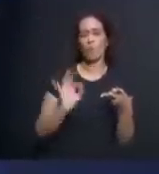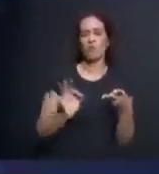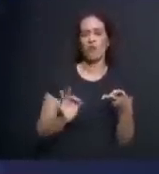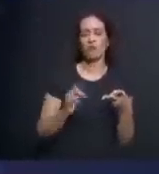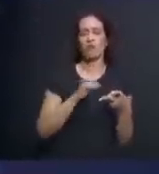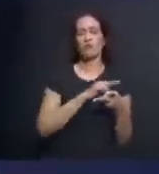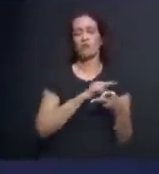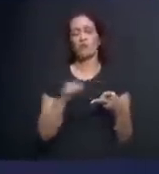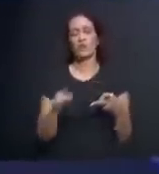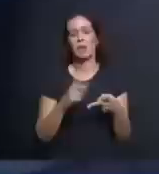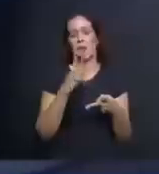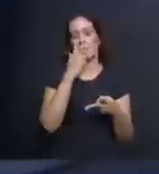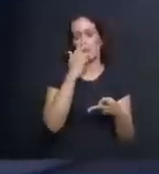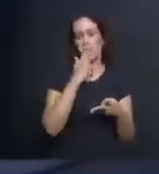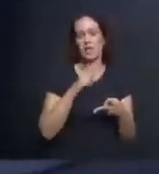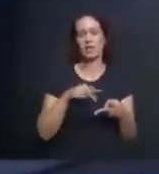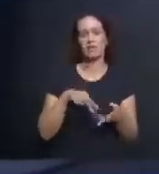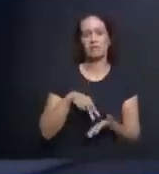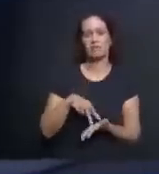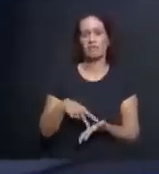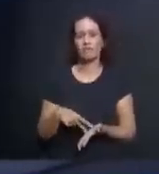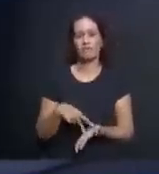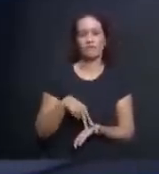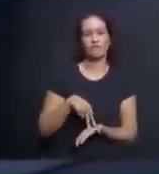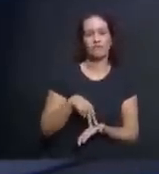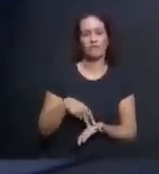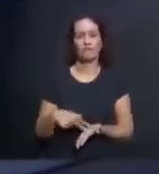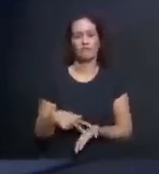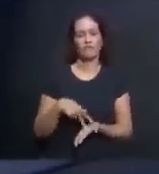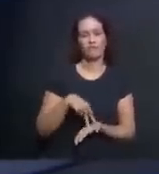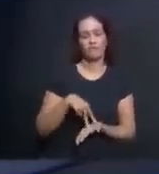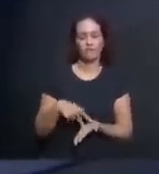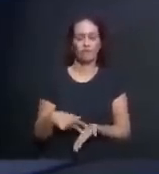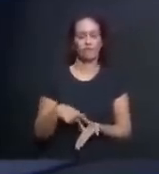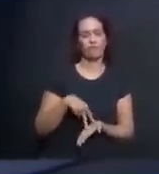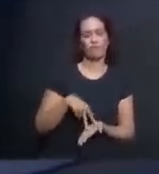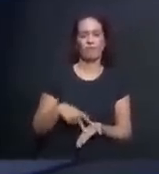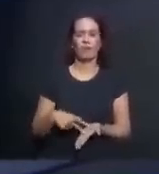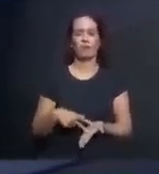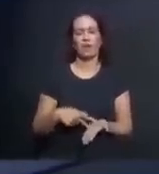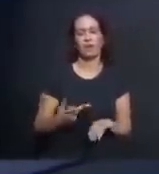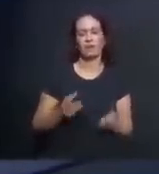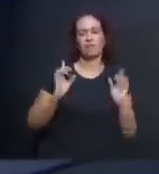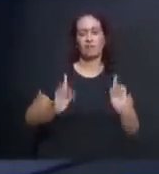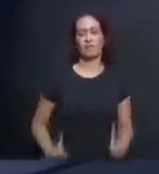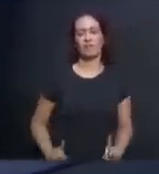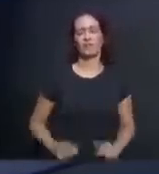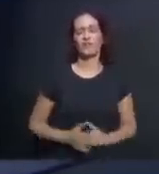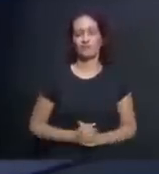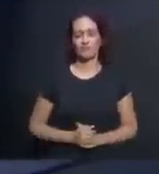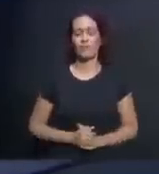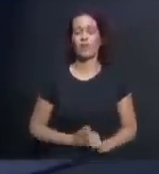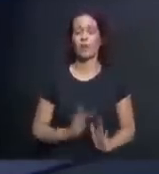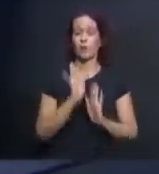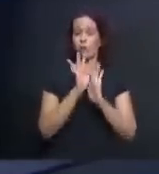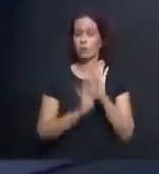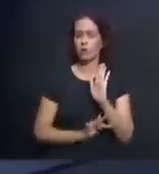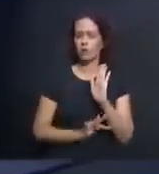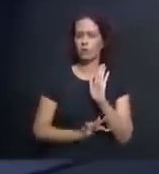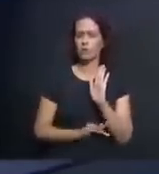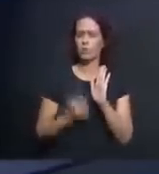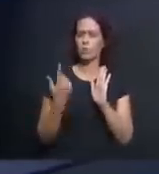perneta, vai andar em cima de uma perna só. Sabe o que eu acho louco nesse texto aqui? Qual é o último nome citado aí? Quem